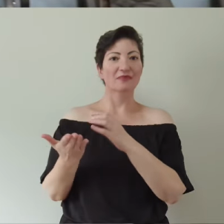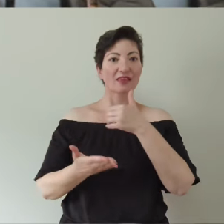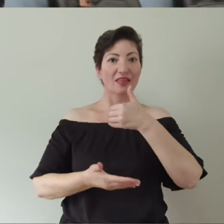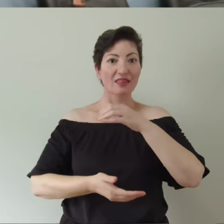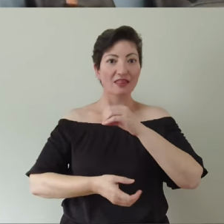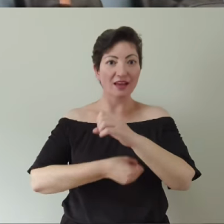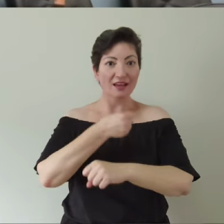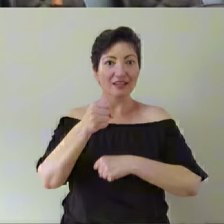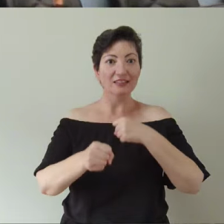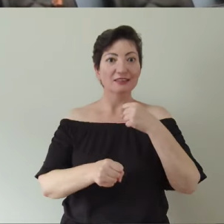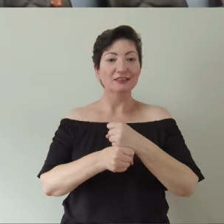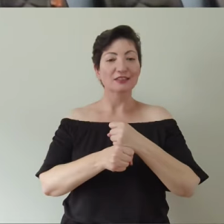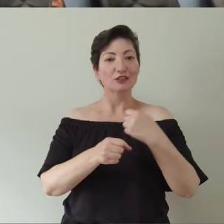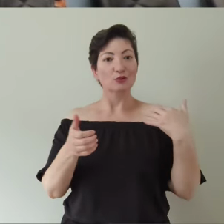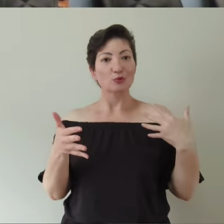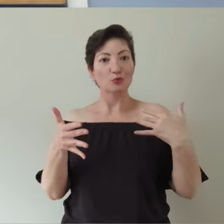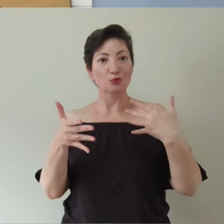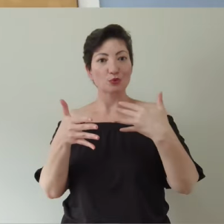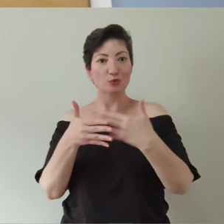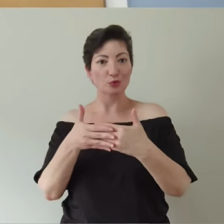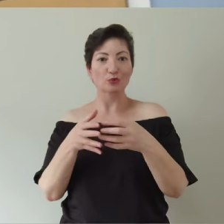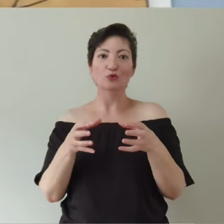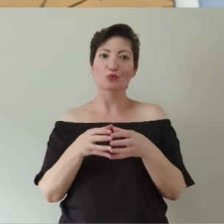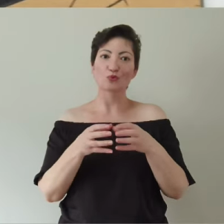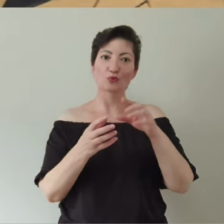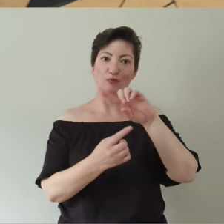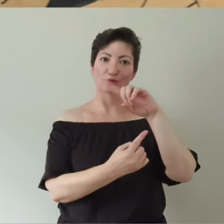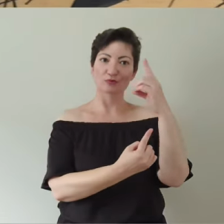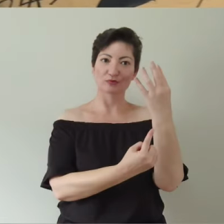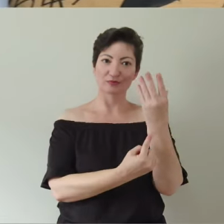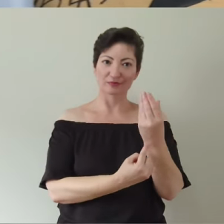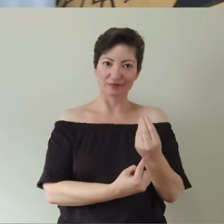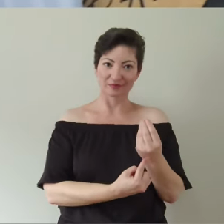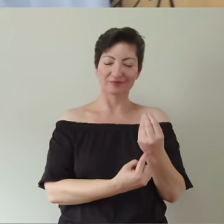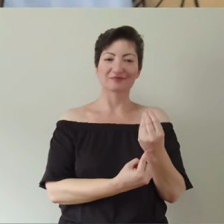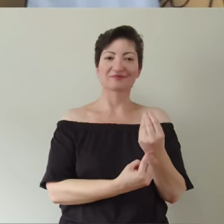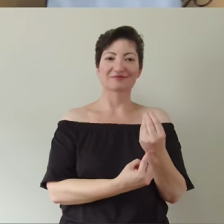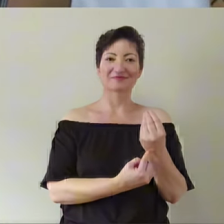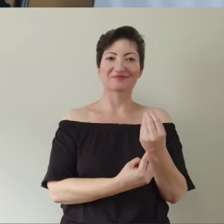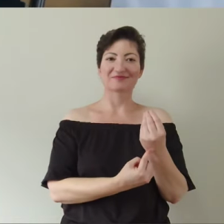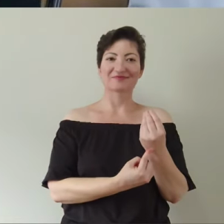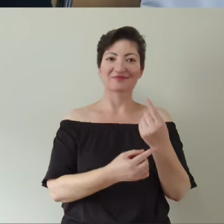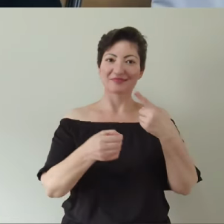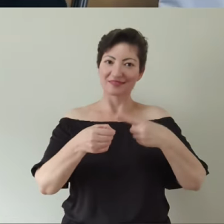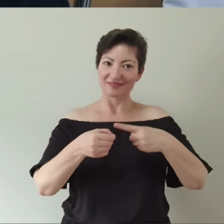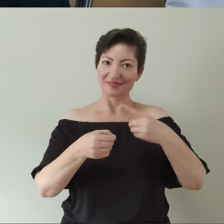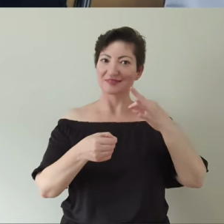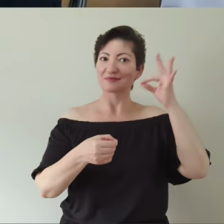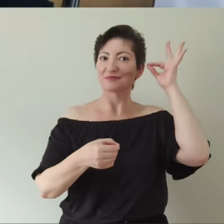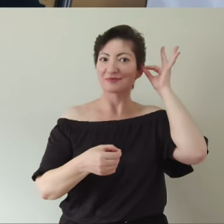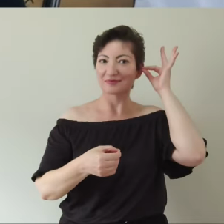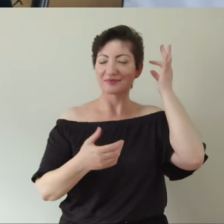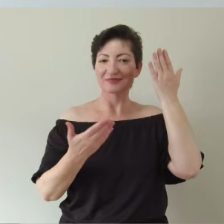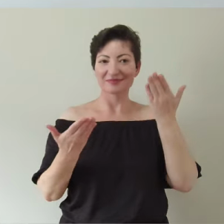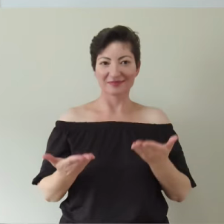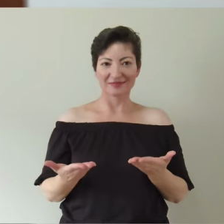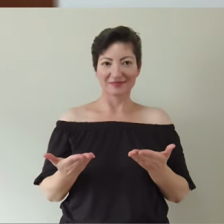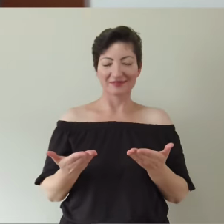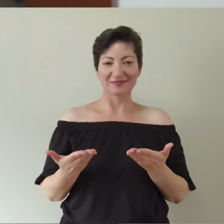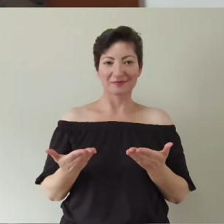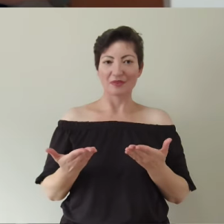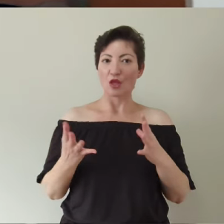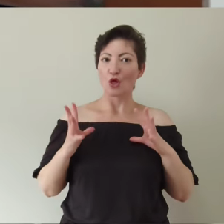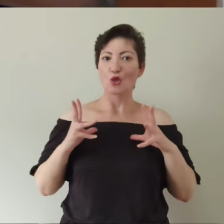10 anos de atividade do nosso grupo de teatro na cidade de Ponta Grossa. Um reconhecimento por todo